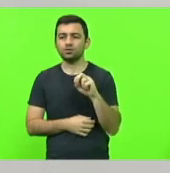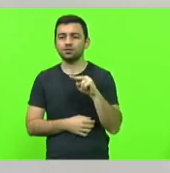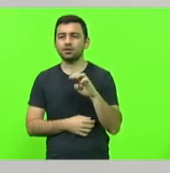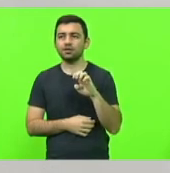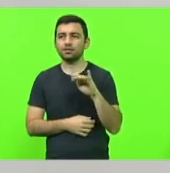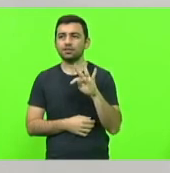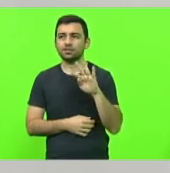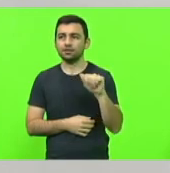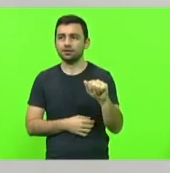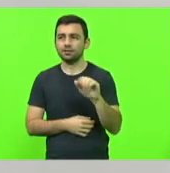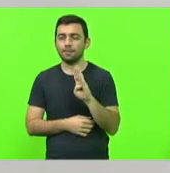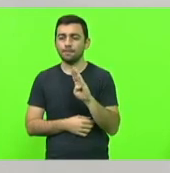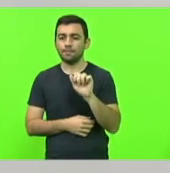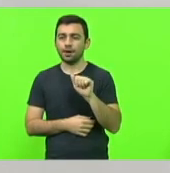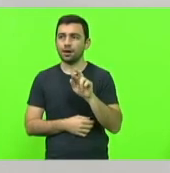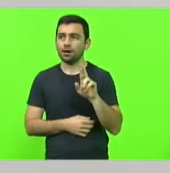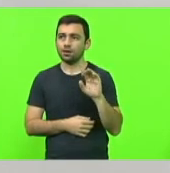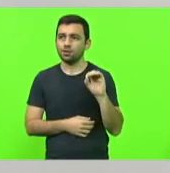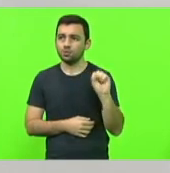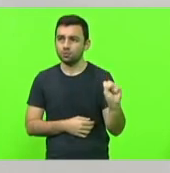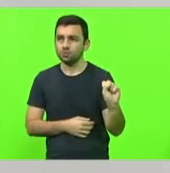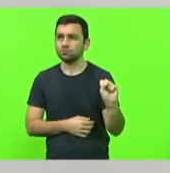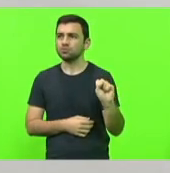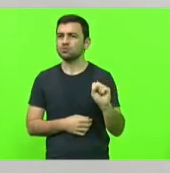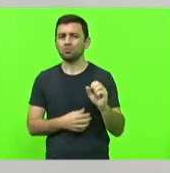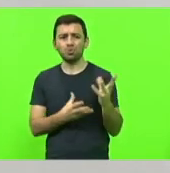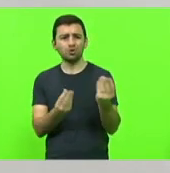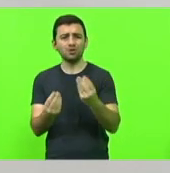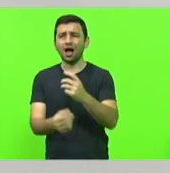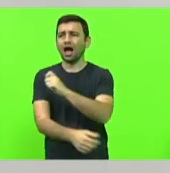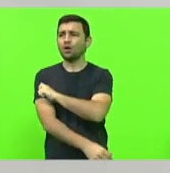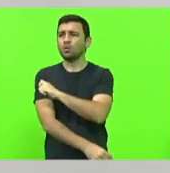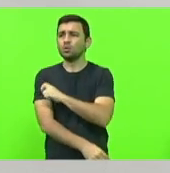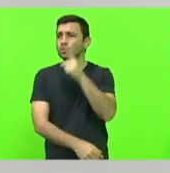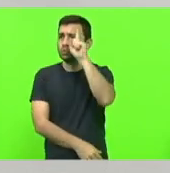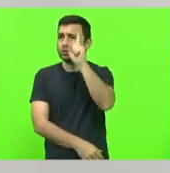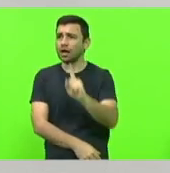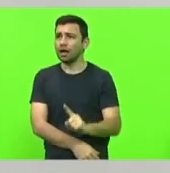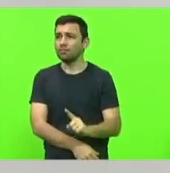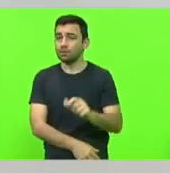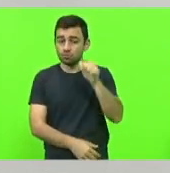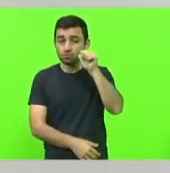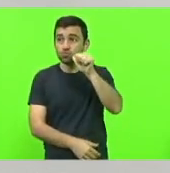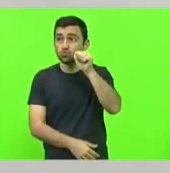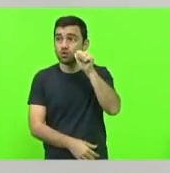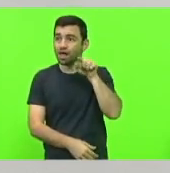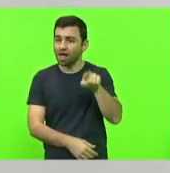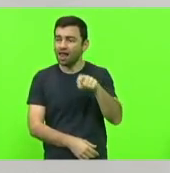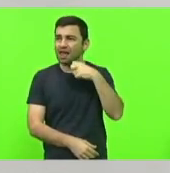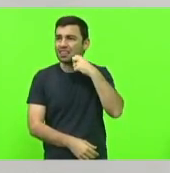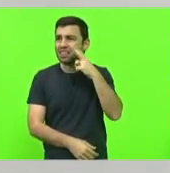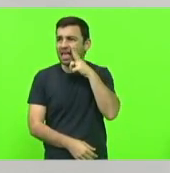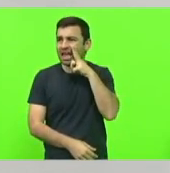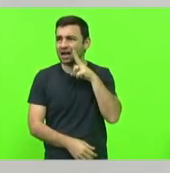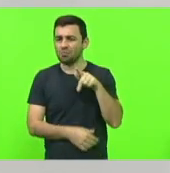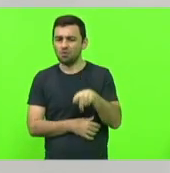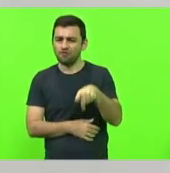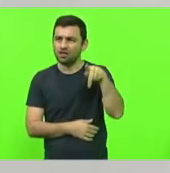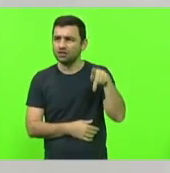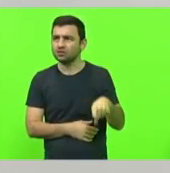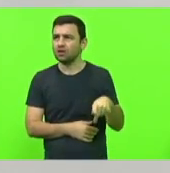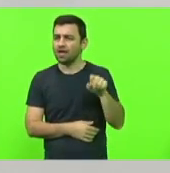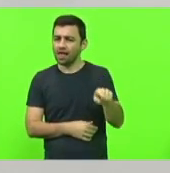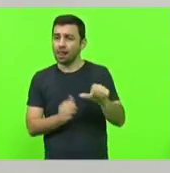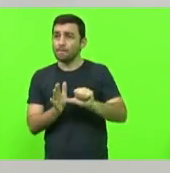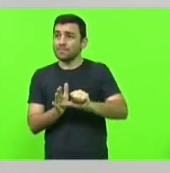sabe, nossos 300 mil alunos de Santa Catarina, que Antonieta de Barros, mulher, negra, professora, foi a